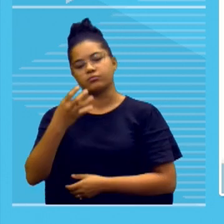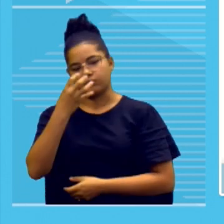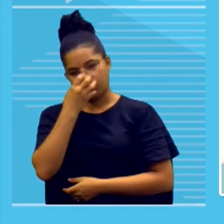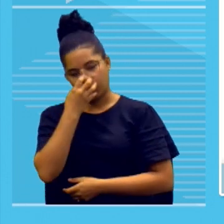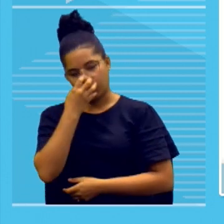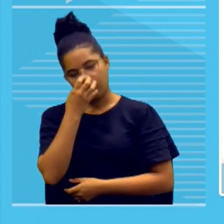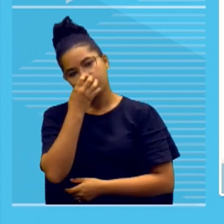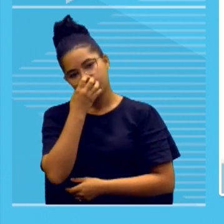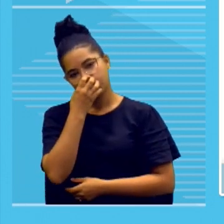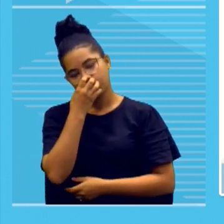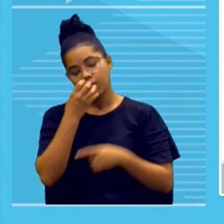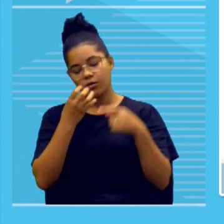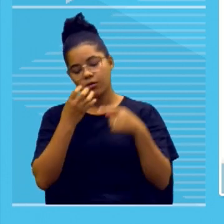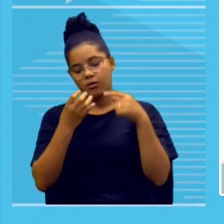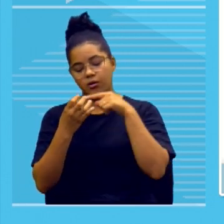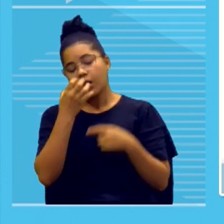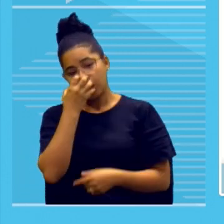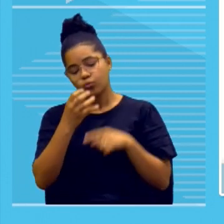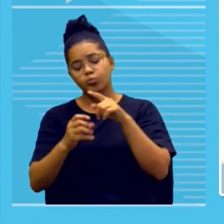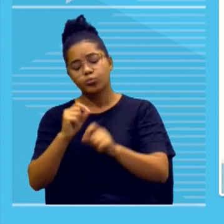A resposta será o sujeito.